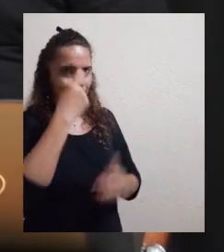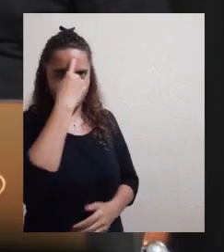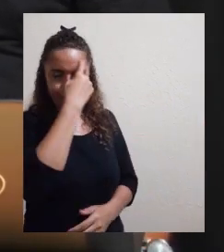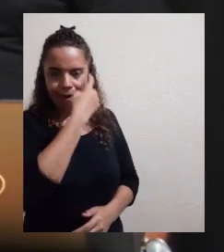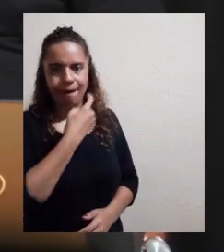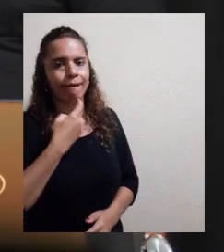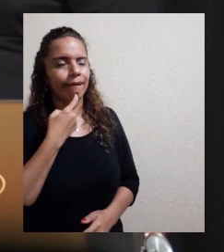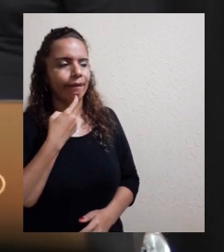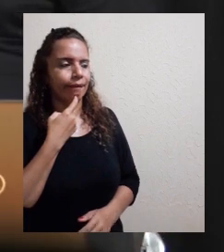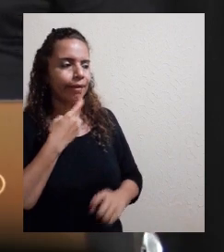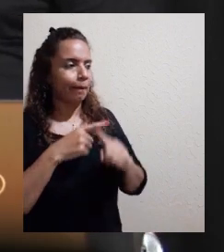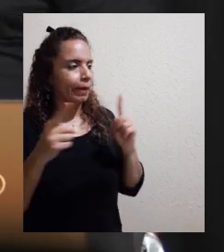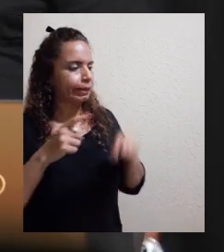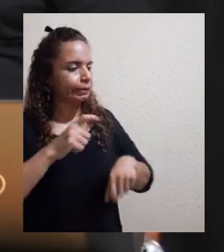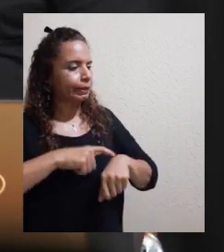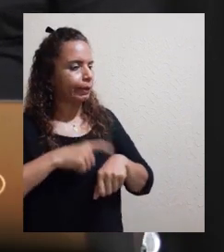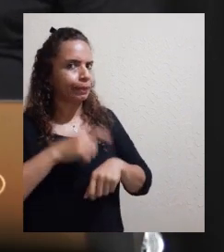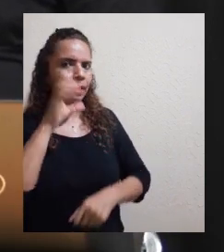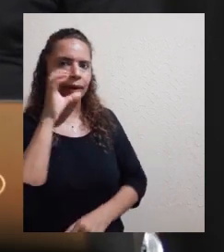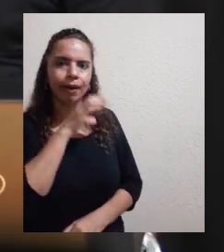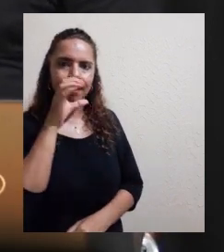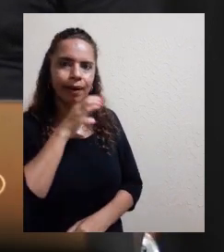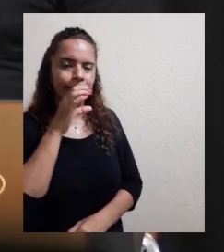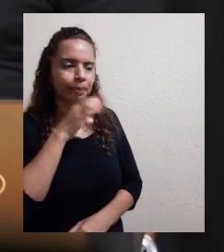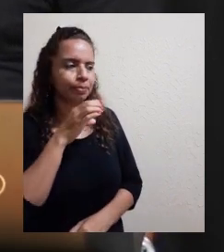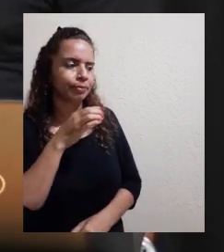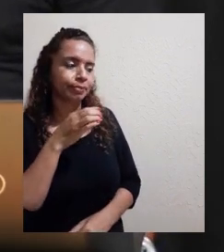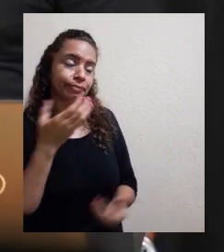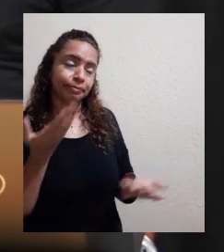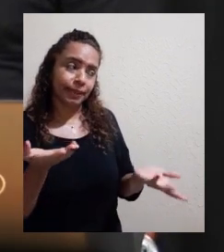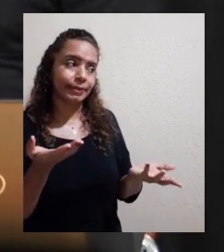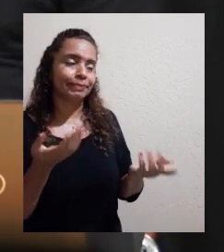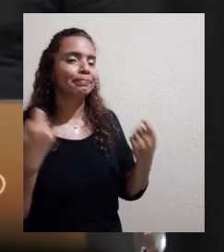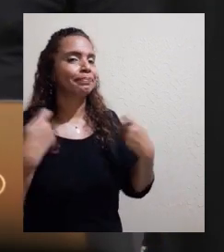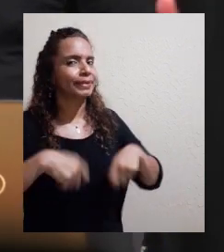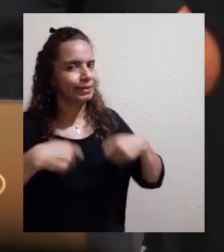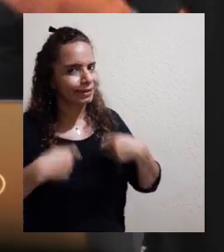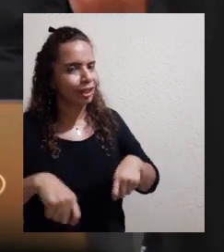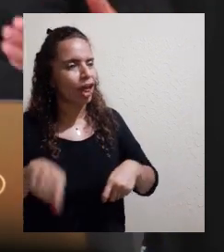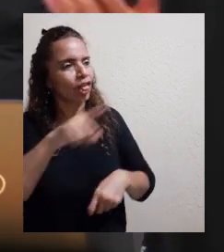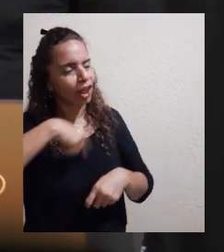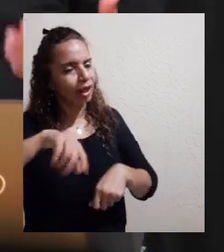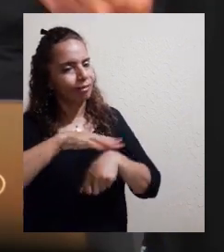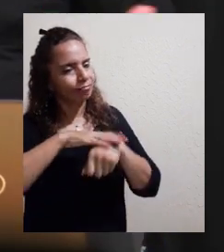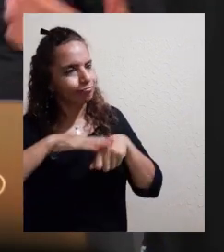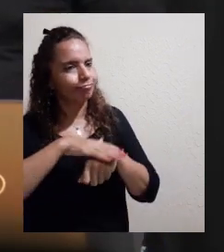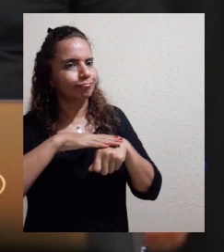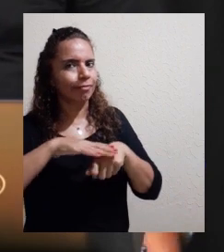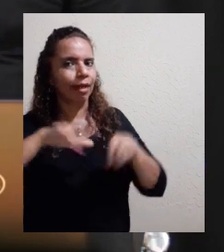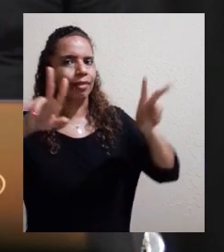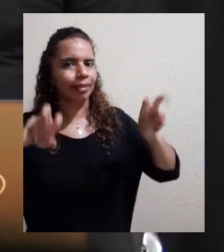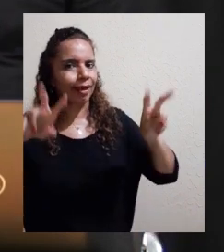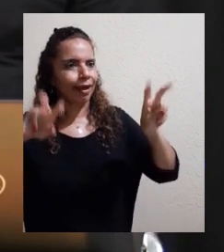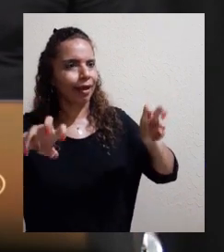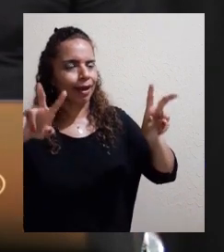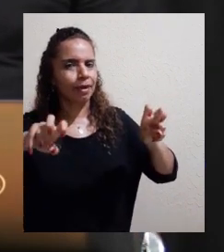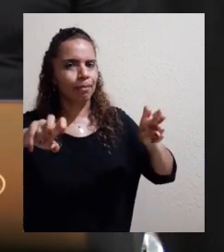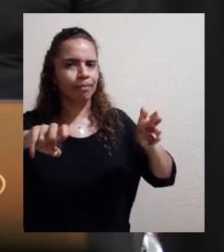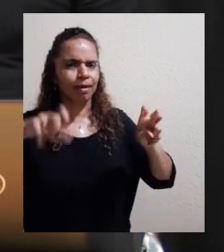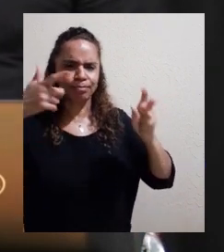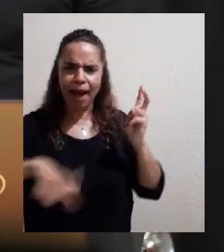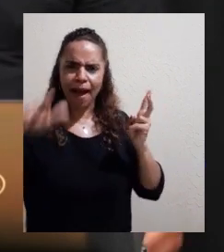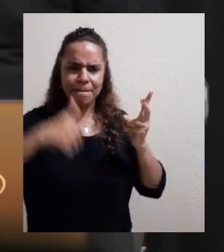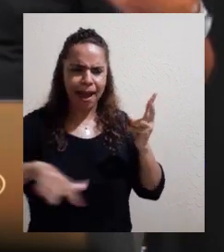mas acho que boa, não tem jeito, passa rápido. Mas é que realmente a gente começa a conversar sobre o tema e parece